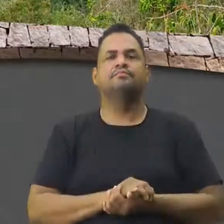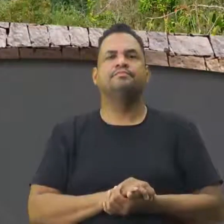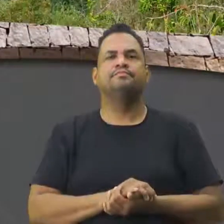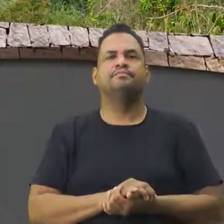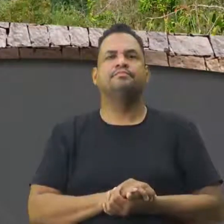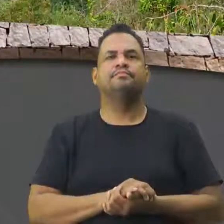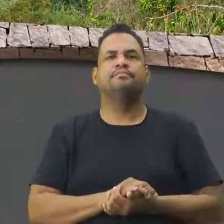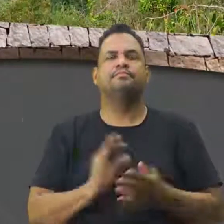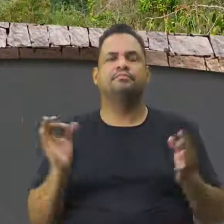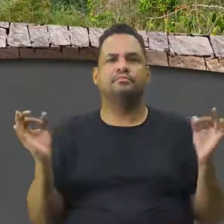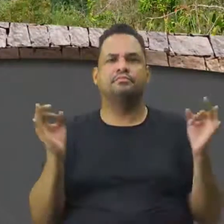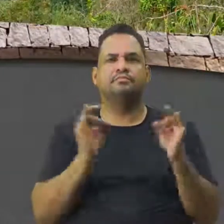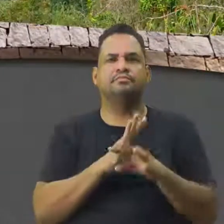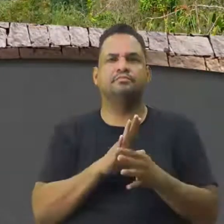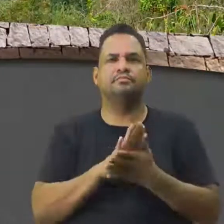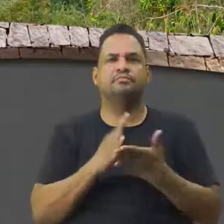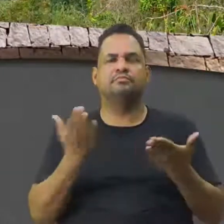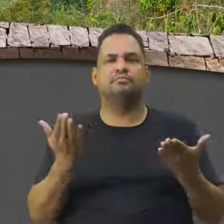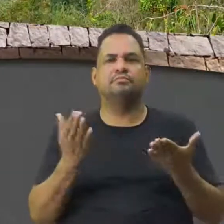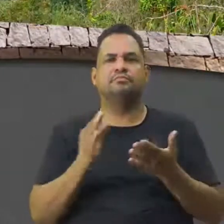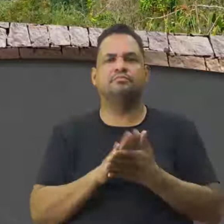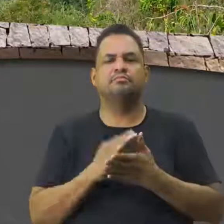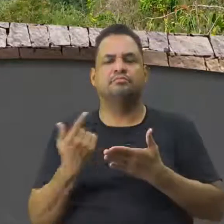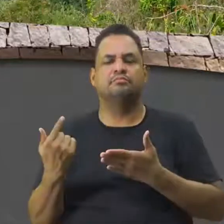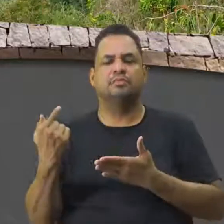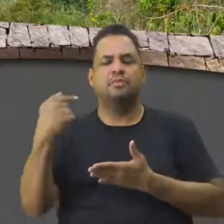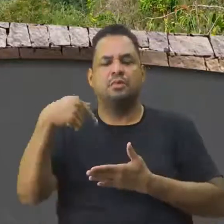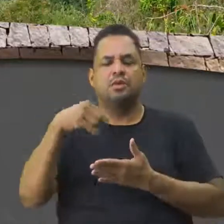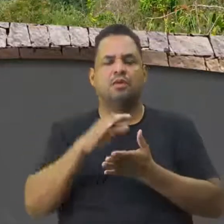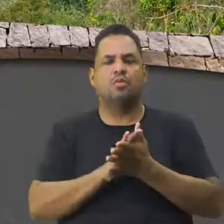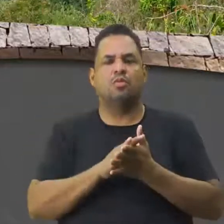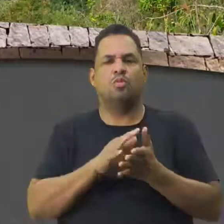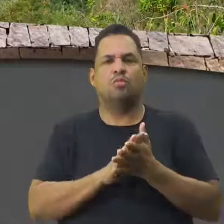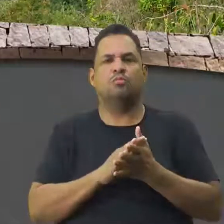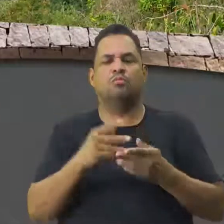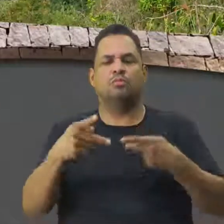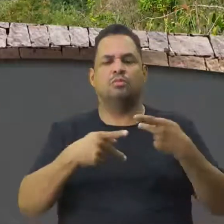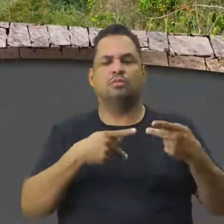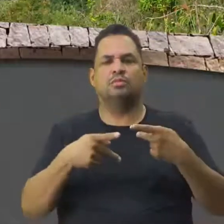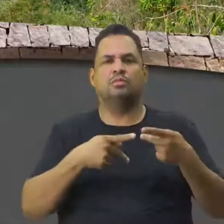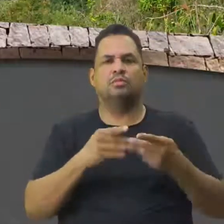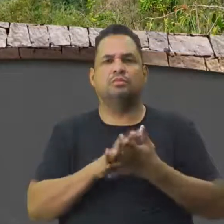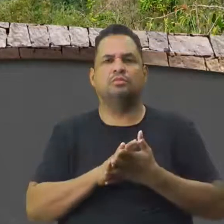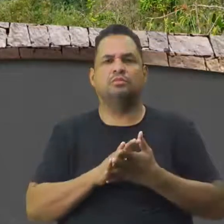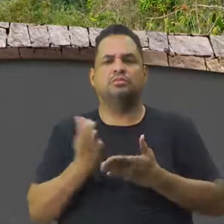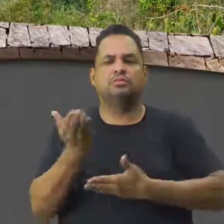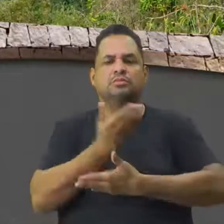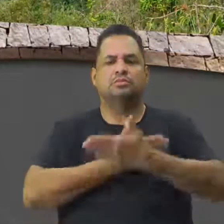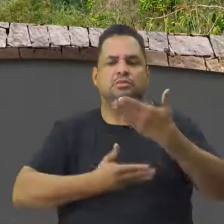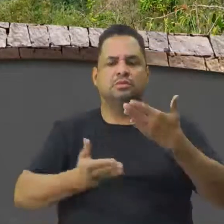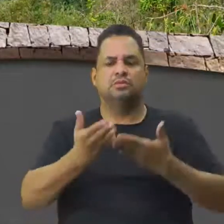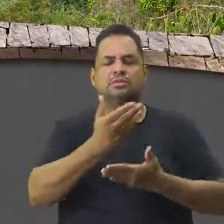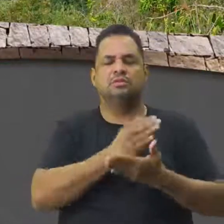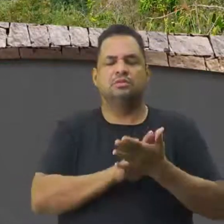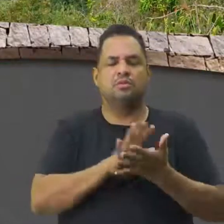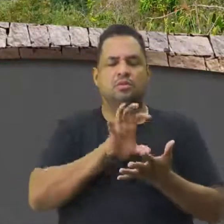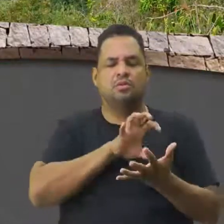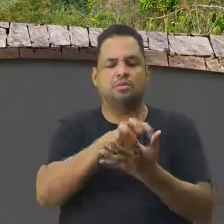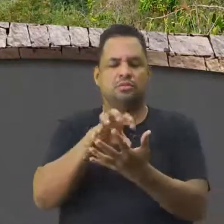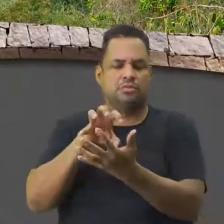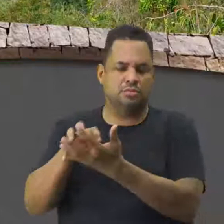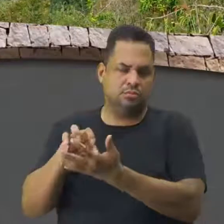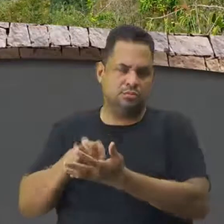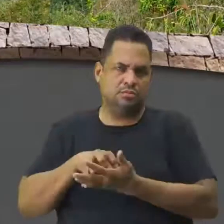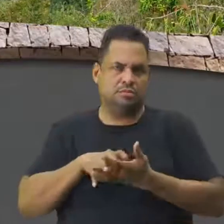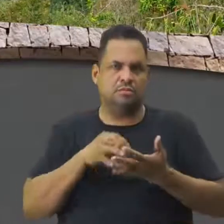familiar. Portanto, veio com o quê? Com o projeto de integração e colonização, certo? Esse projeto de integração e colonização, ó,